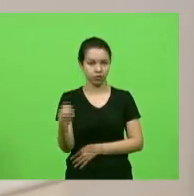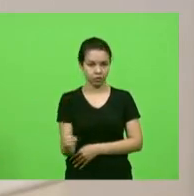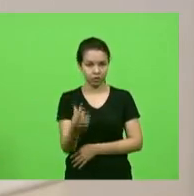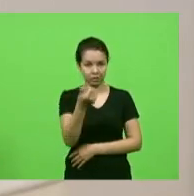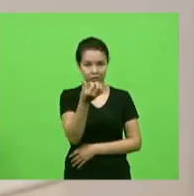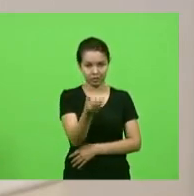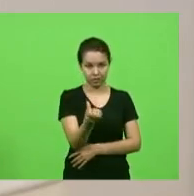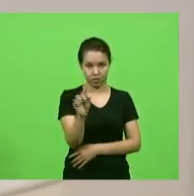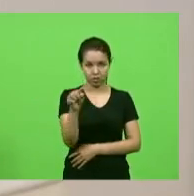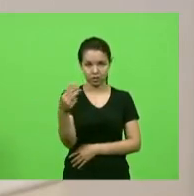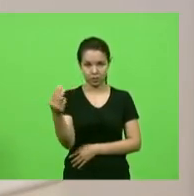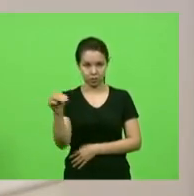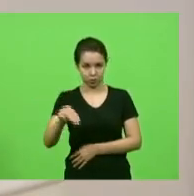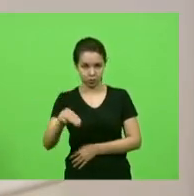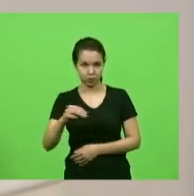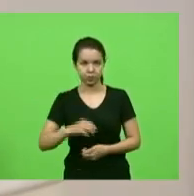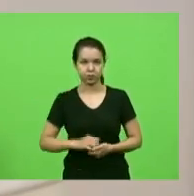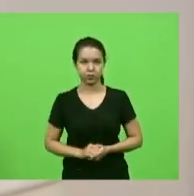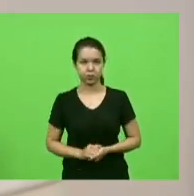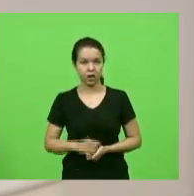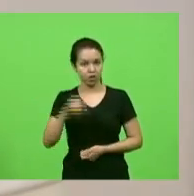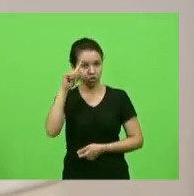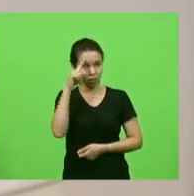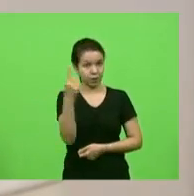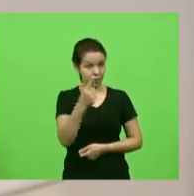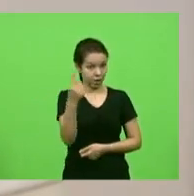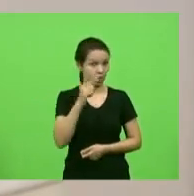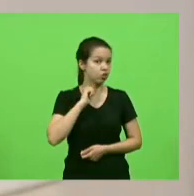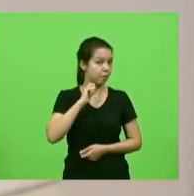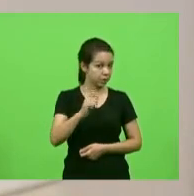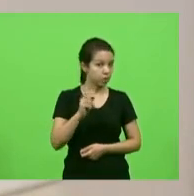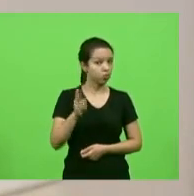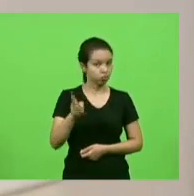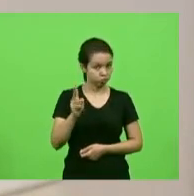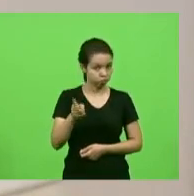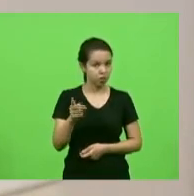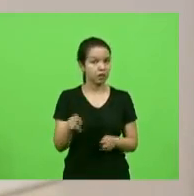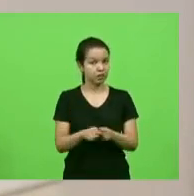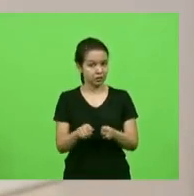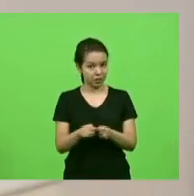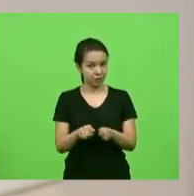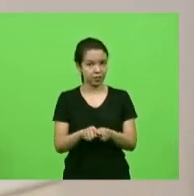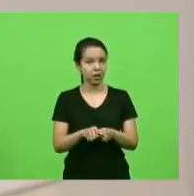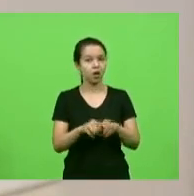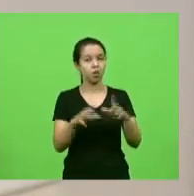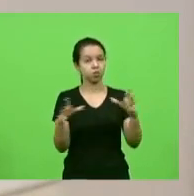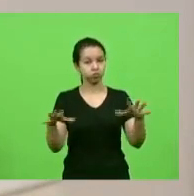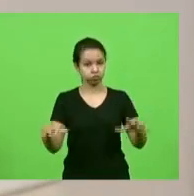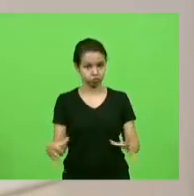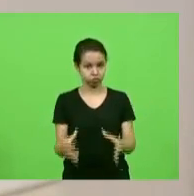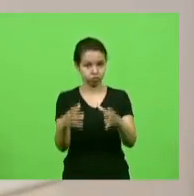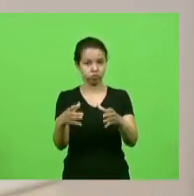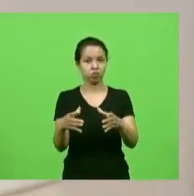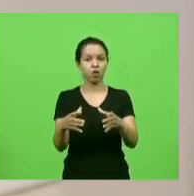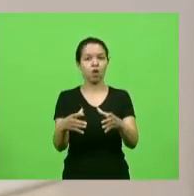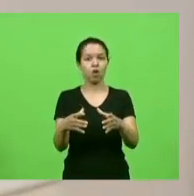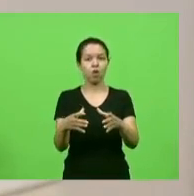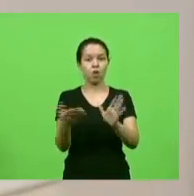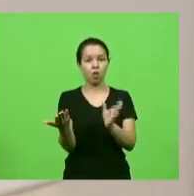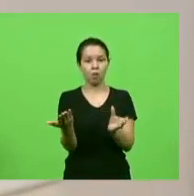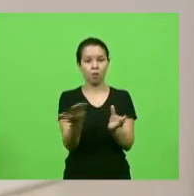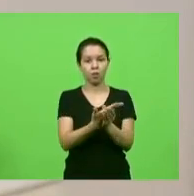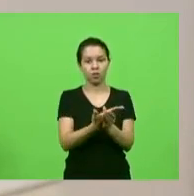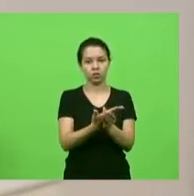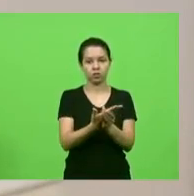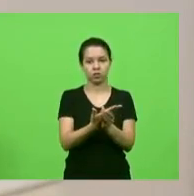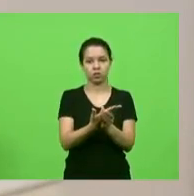16h03. Ainda em 1º de abril de 2020, foi realizada a juntada do processo SES